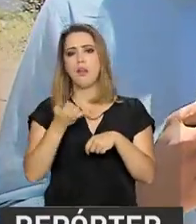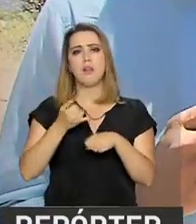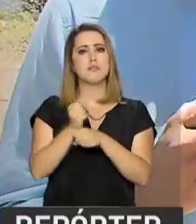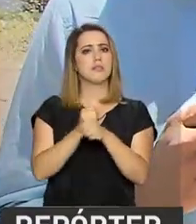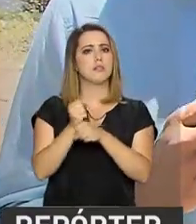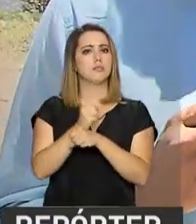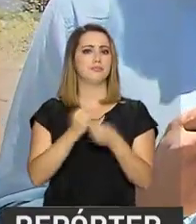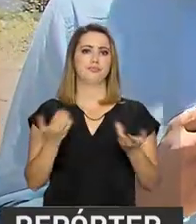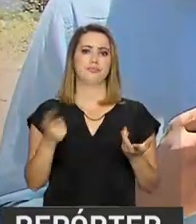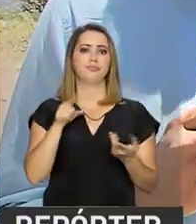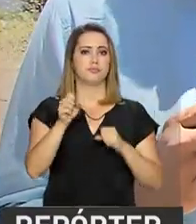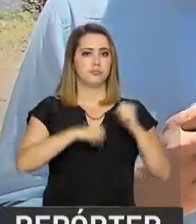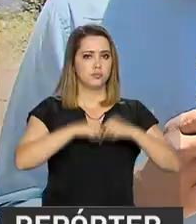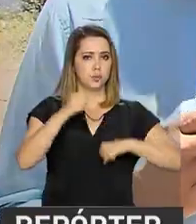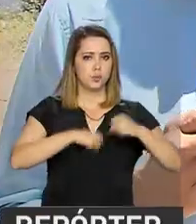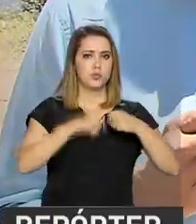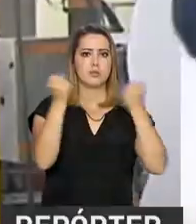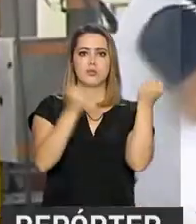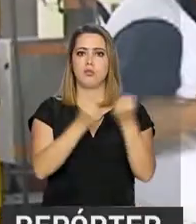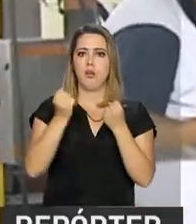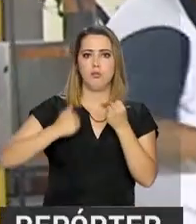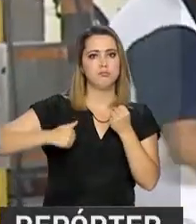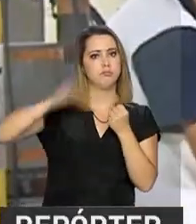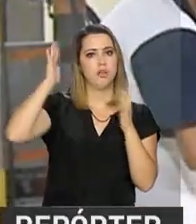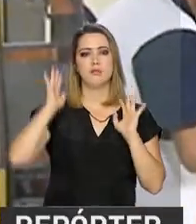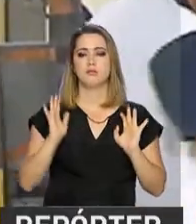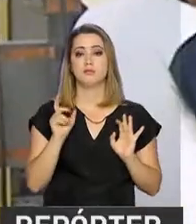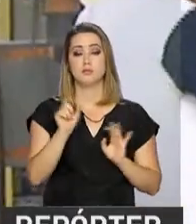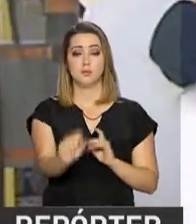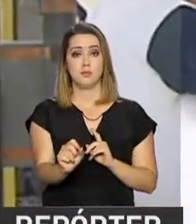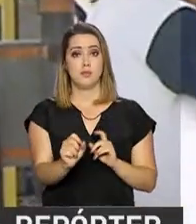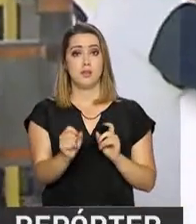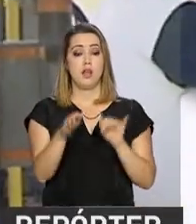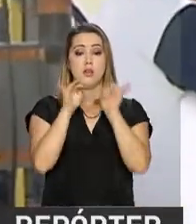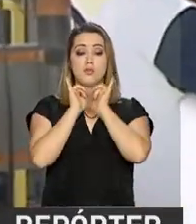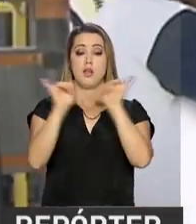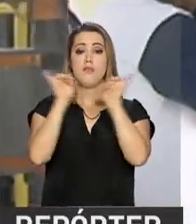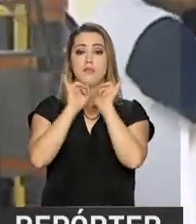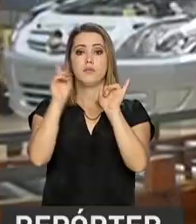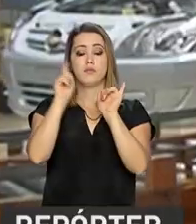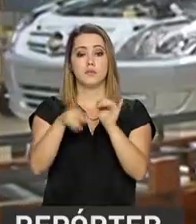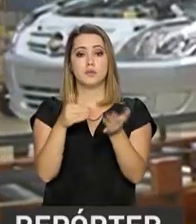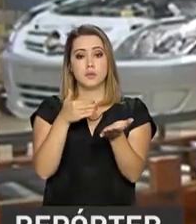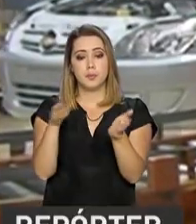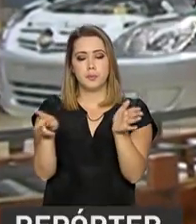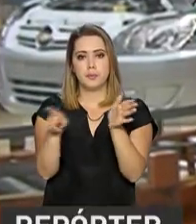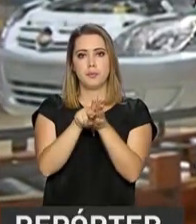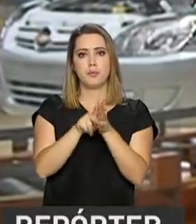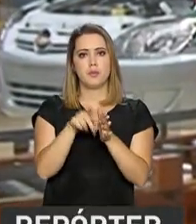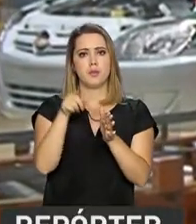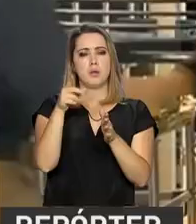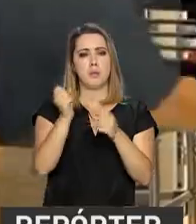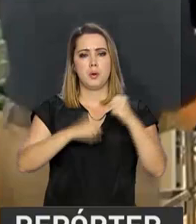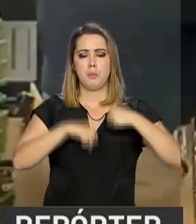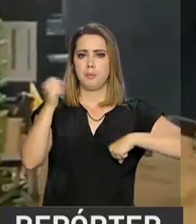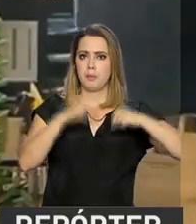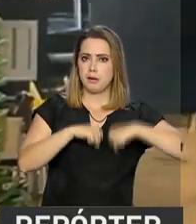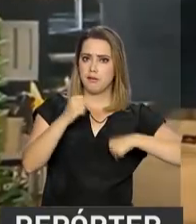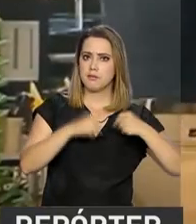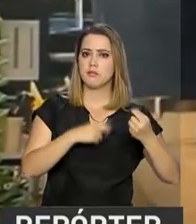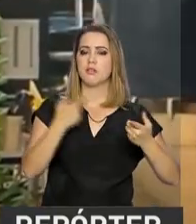envolvem a indústria automobilística as campanhas de recall são feitas por iniciativa dos próprios fabricantes